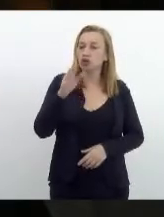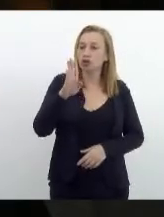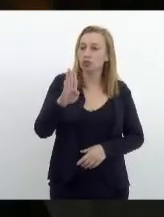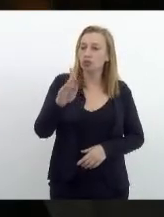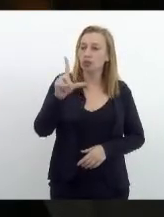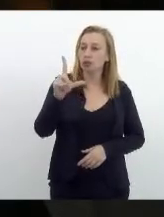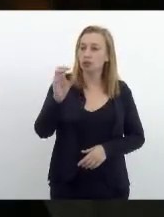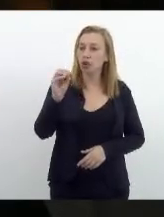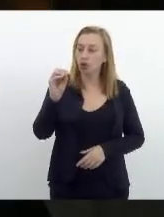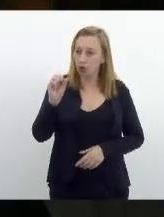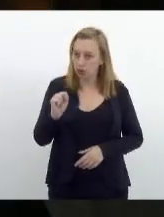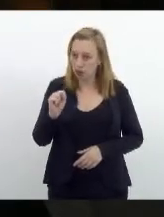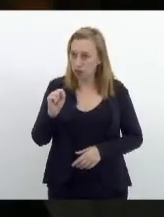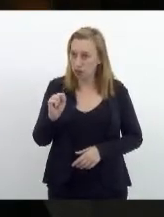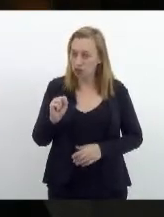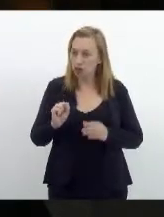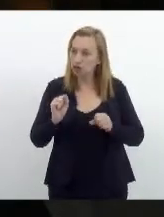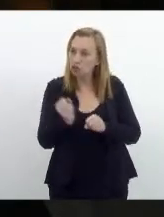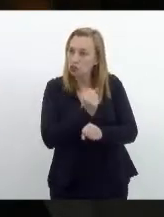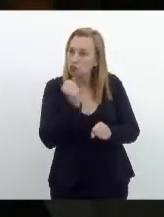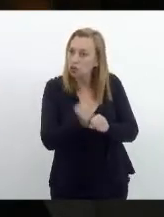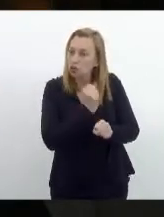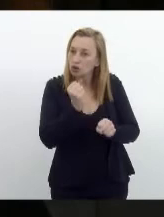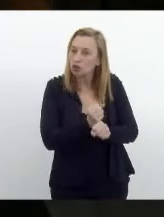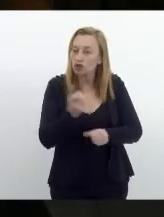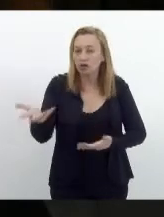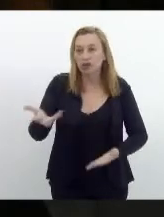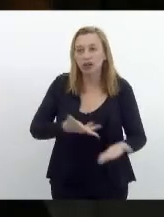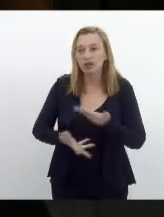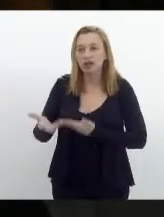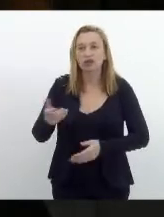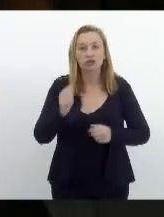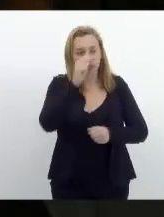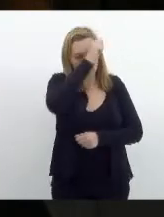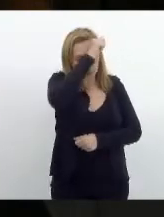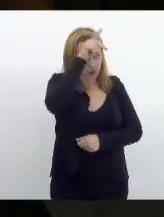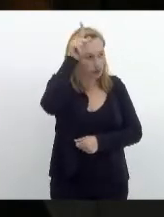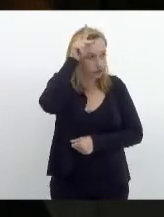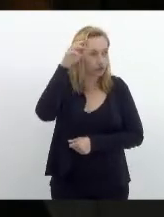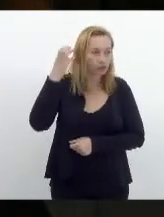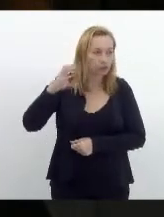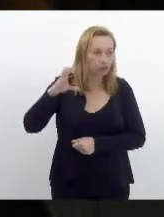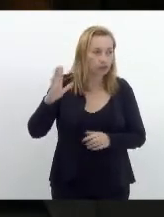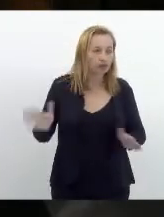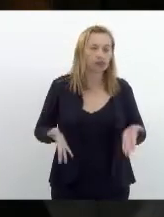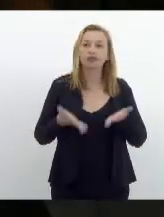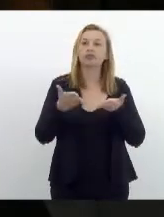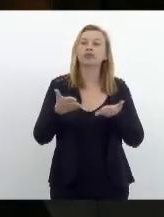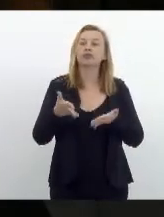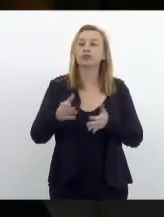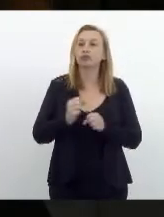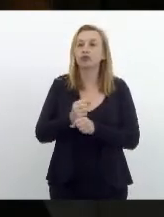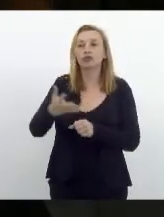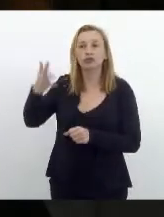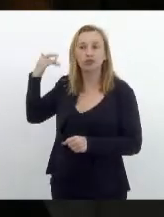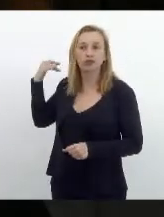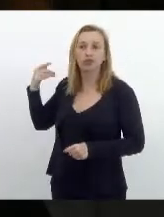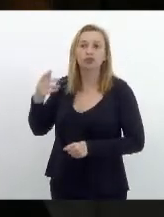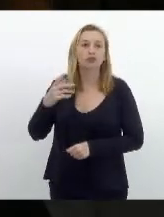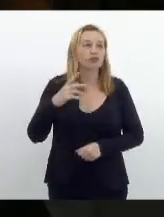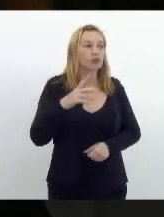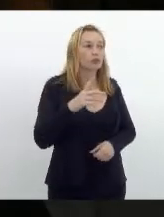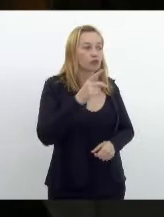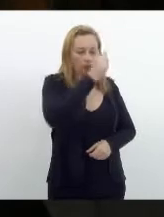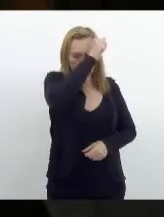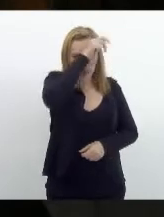12 blocos que estão sendo construídos em parceria com a Prefeitura de Niterói, uma iniciativa que foi tomada no passado pelo prefeito Rodrigo Neves,